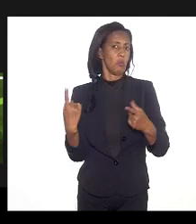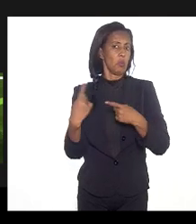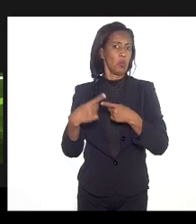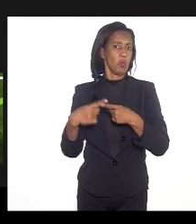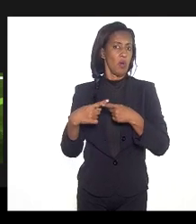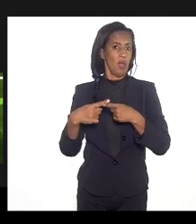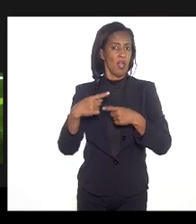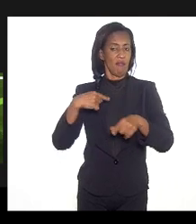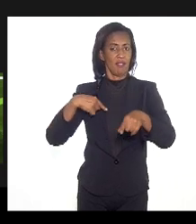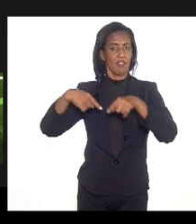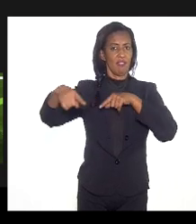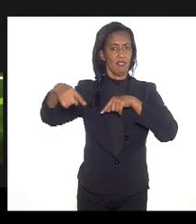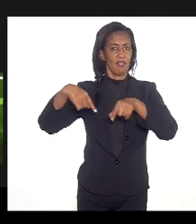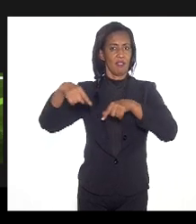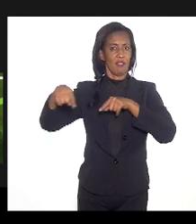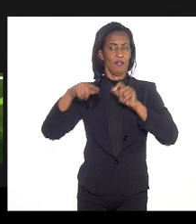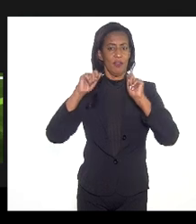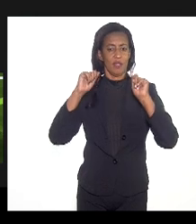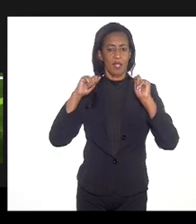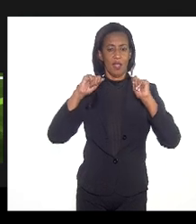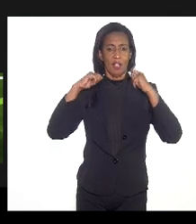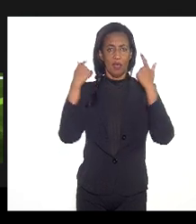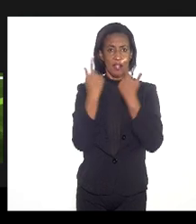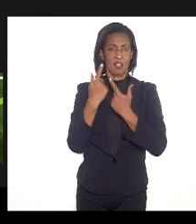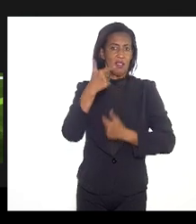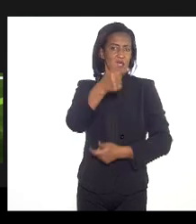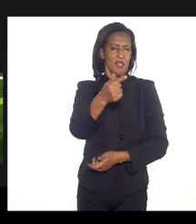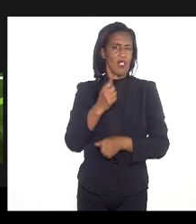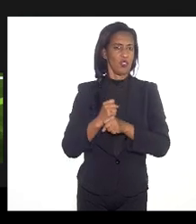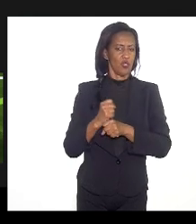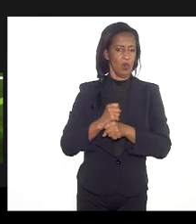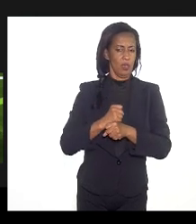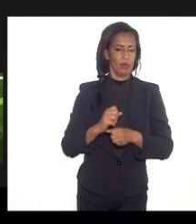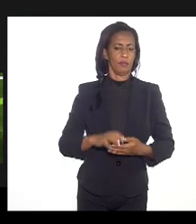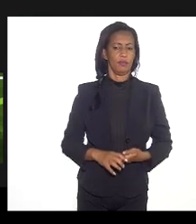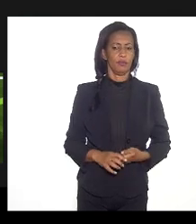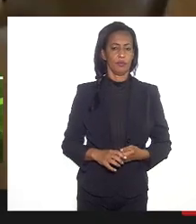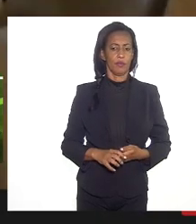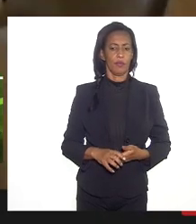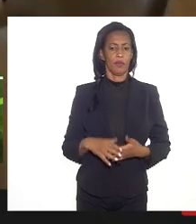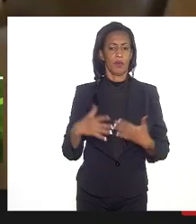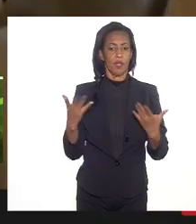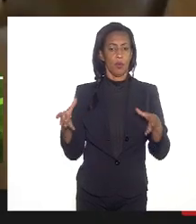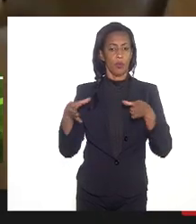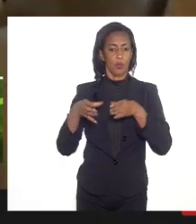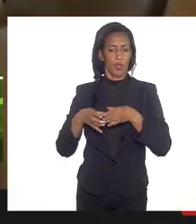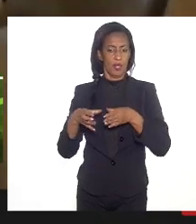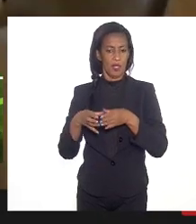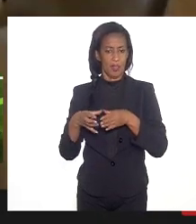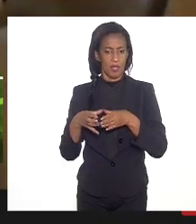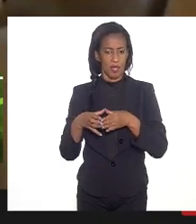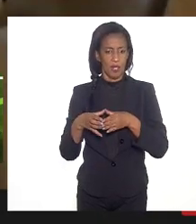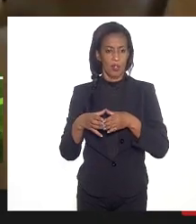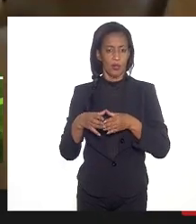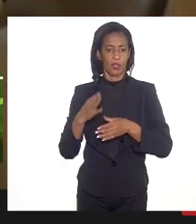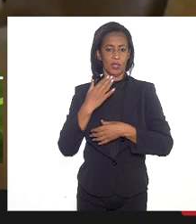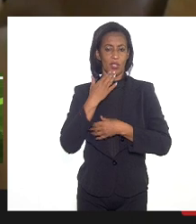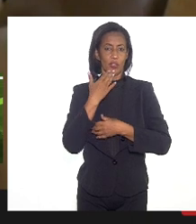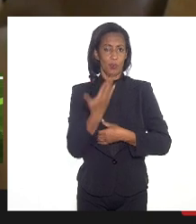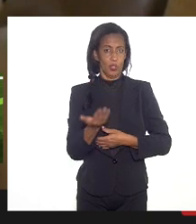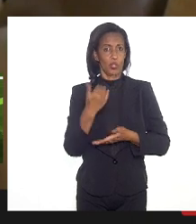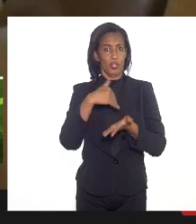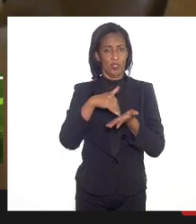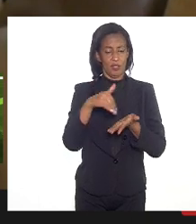entre idas e vindas da Assembleia, são mais de 27 anos. Então, ele pediu, Sérgio, por favor, você represente nossa